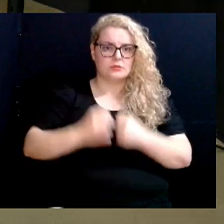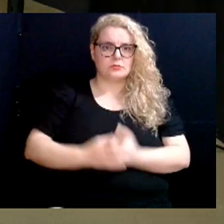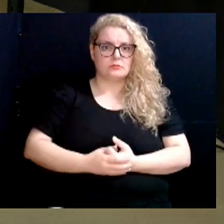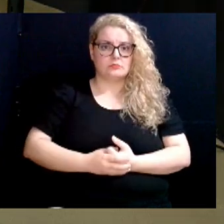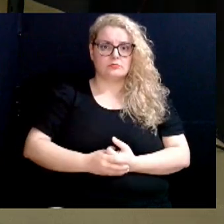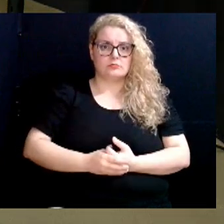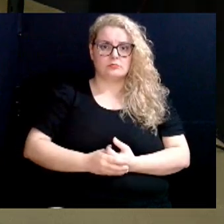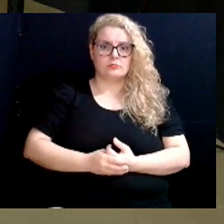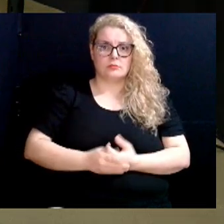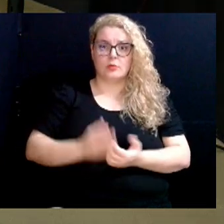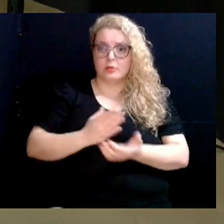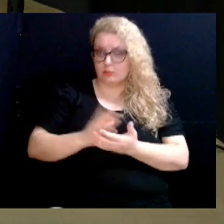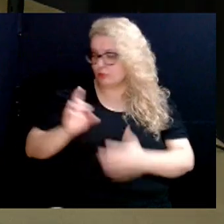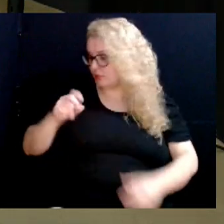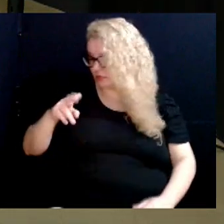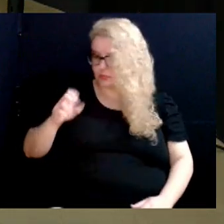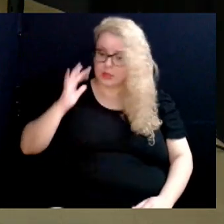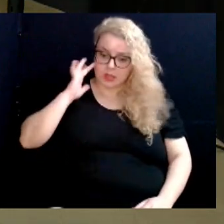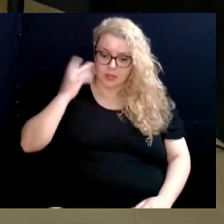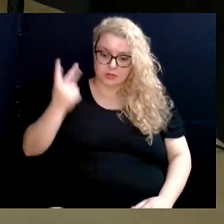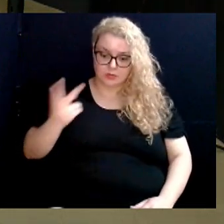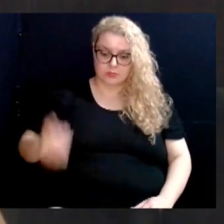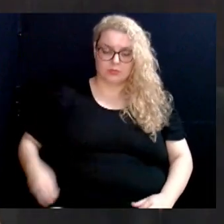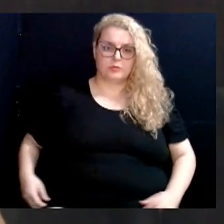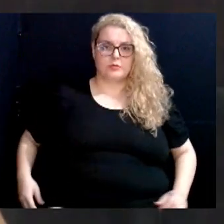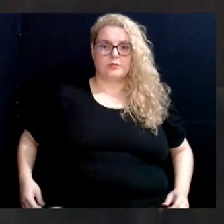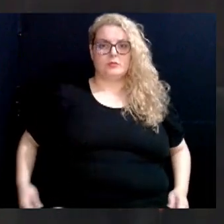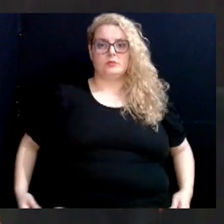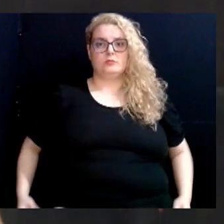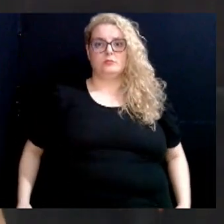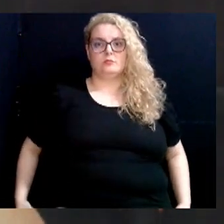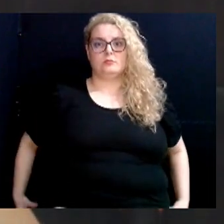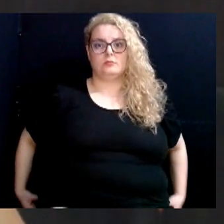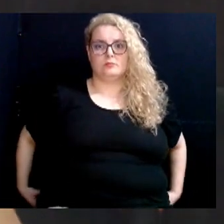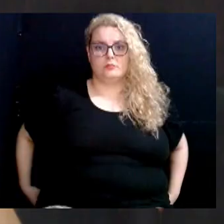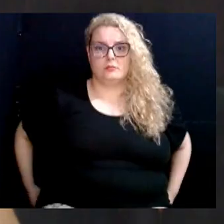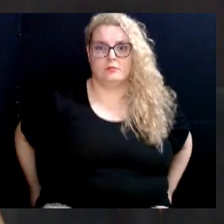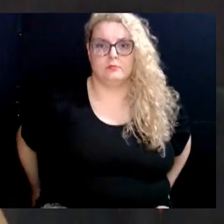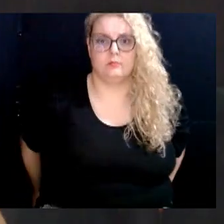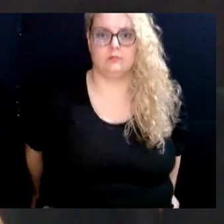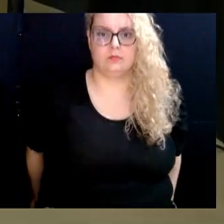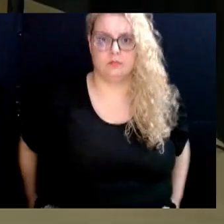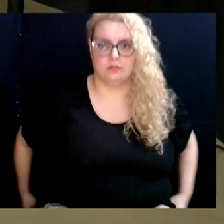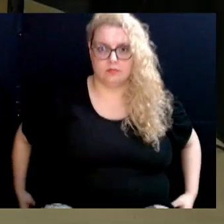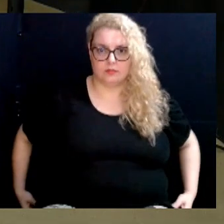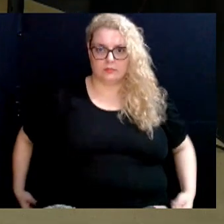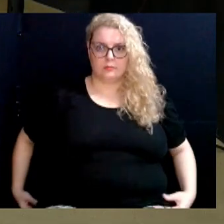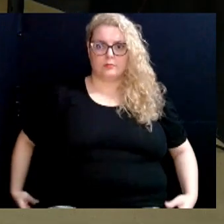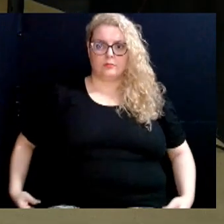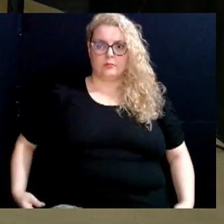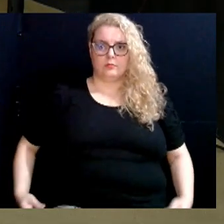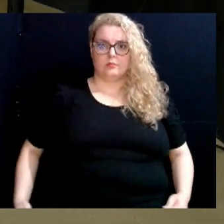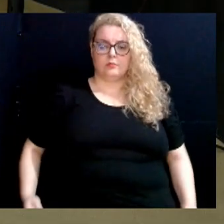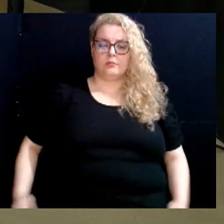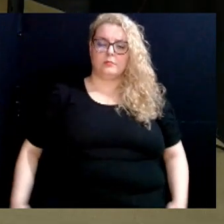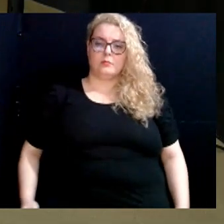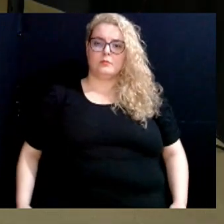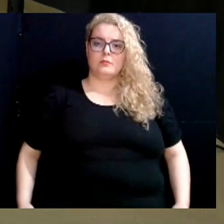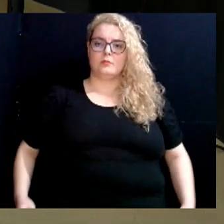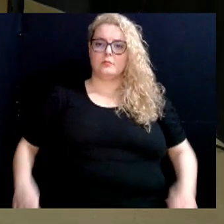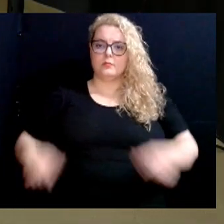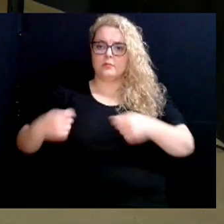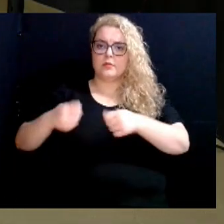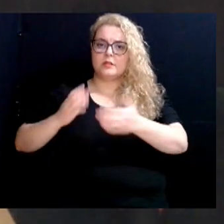começar pela Dani, acho que é para os dois esse aí. Ai, nossa Deus. Que precisa da aprovação dos outros para ter o